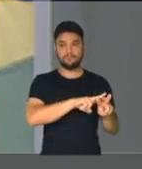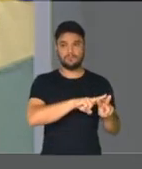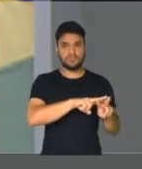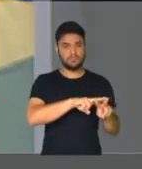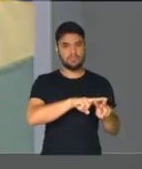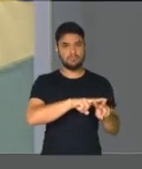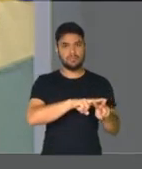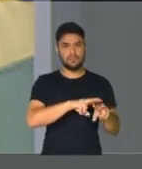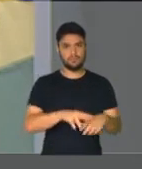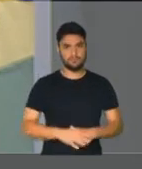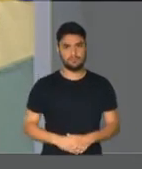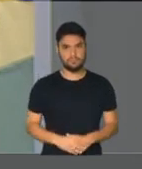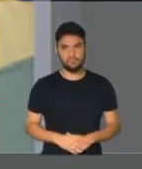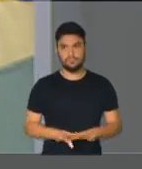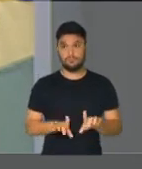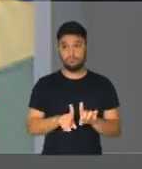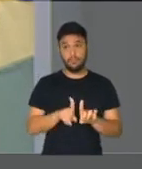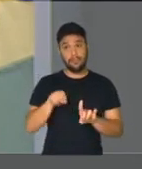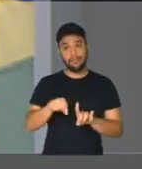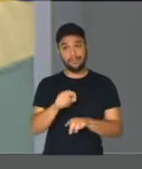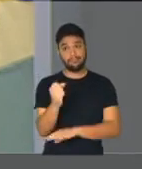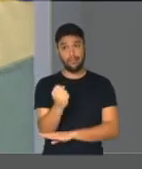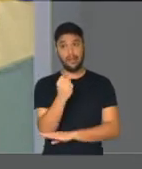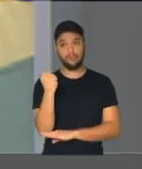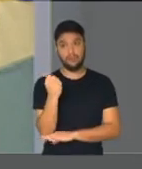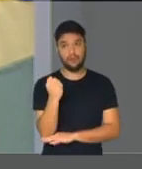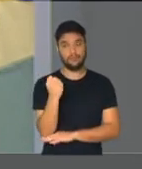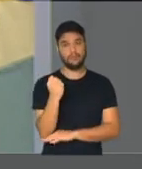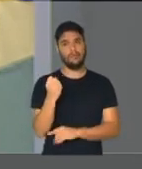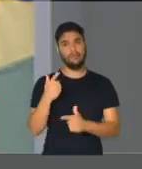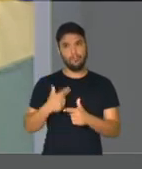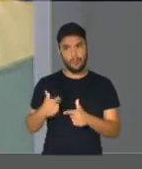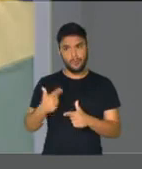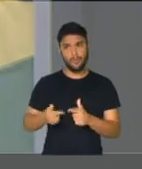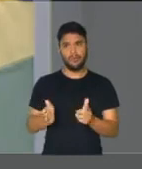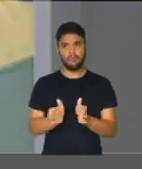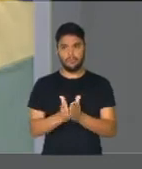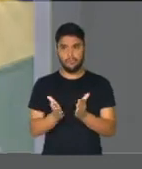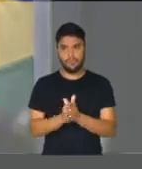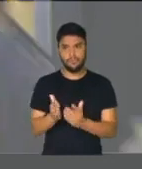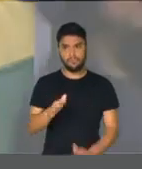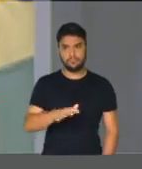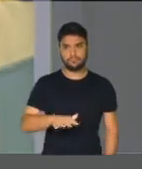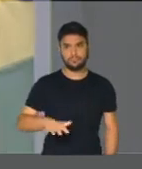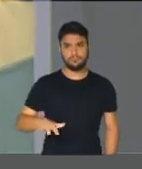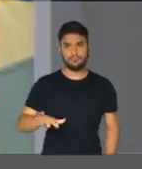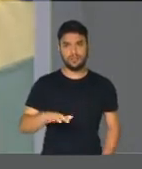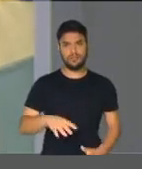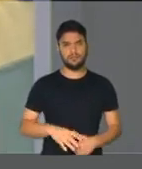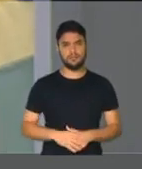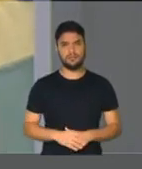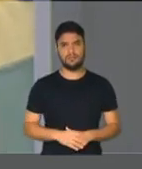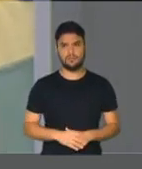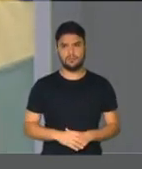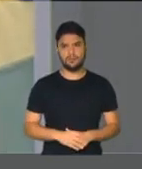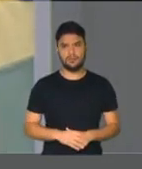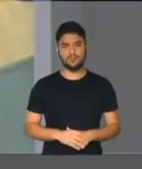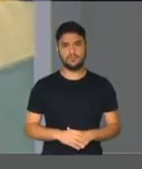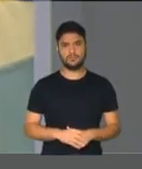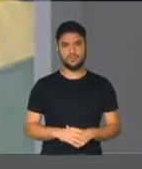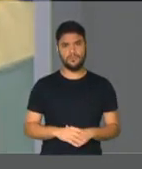da mulher, agravando a situação de pobreza com aumento de despesas